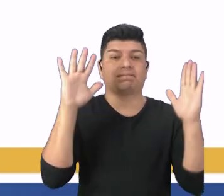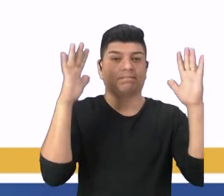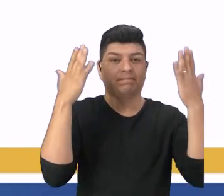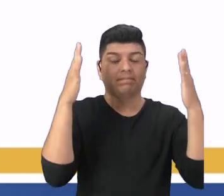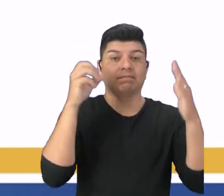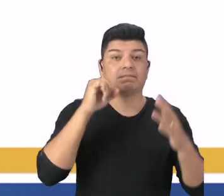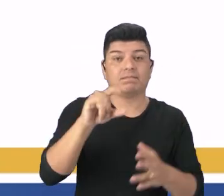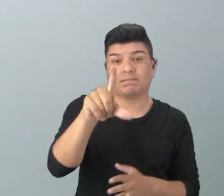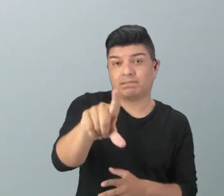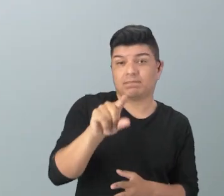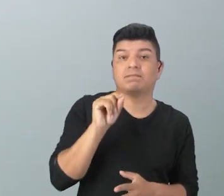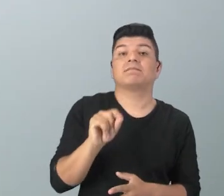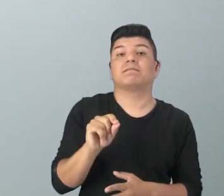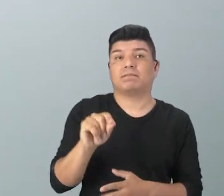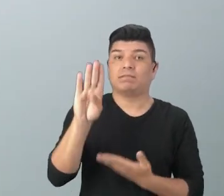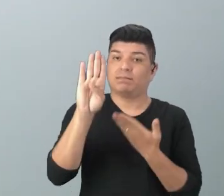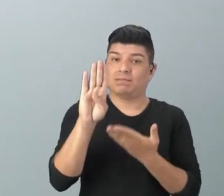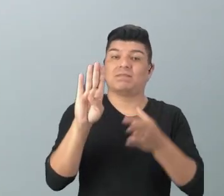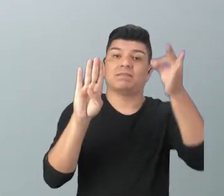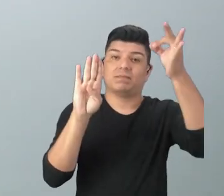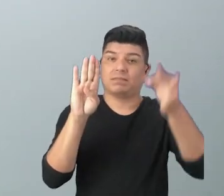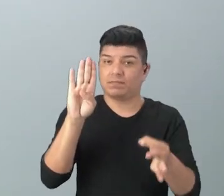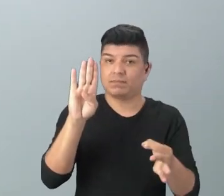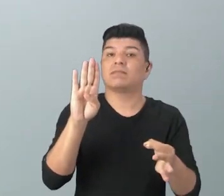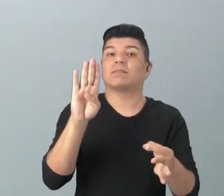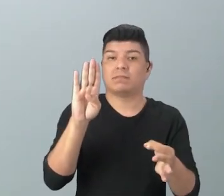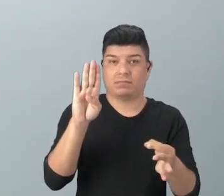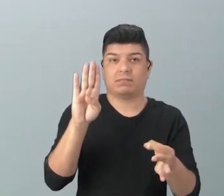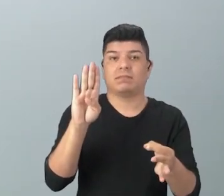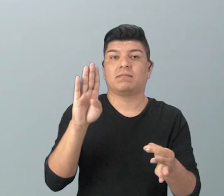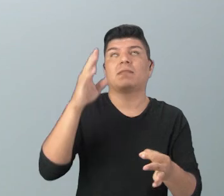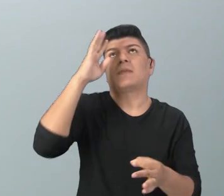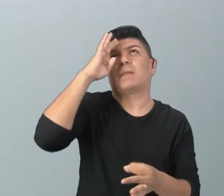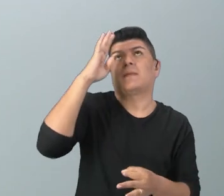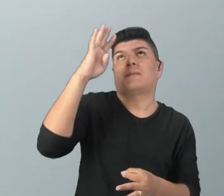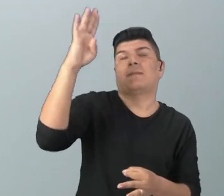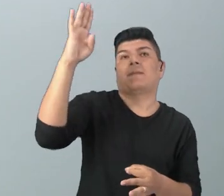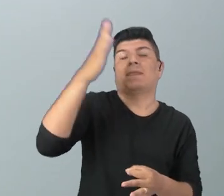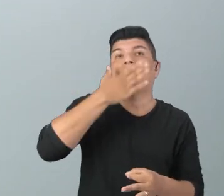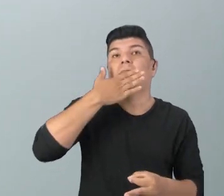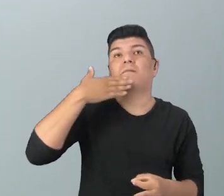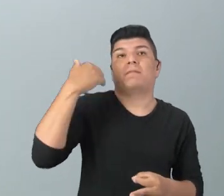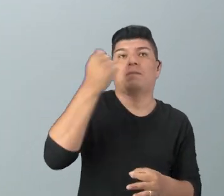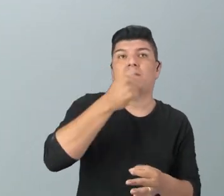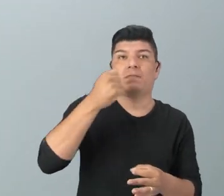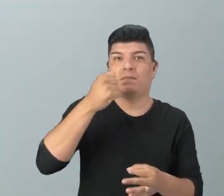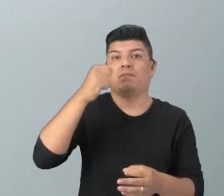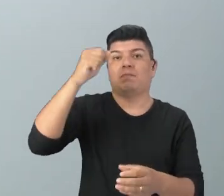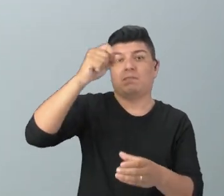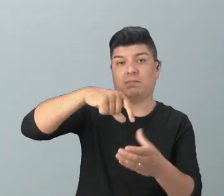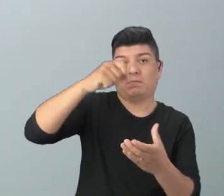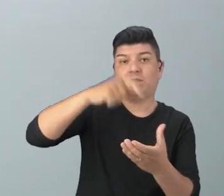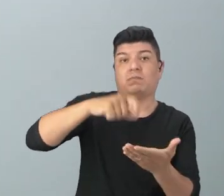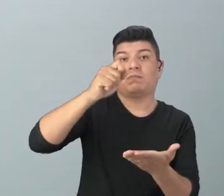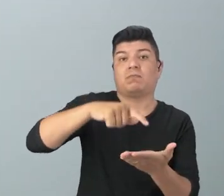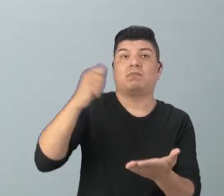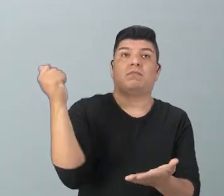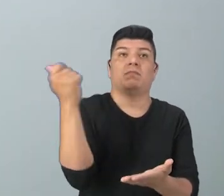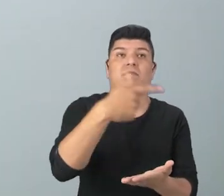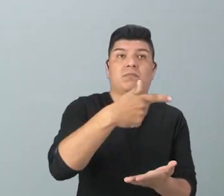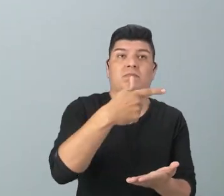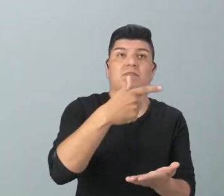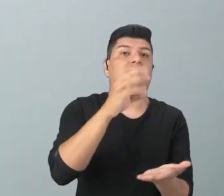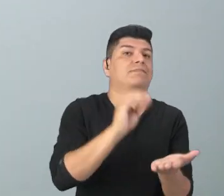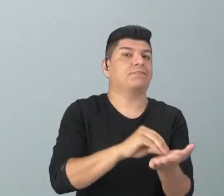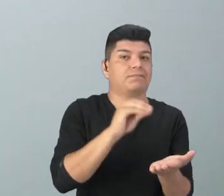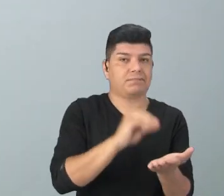Se você marcou essa questão, está certo. Então, você imagina, melhor sobrar do que faltar. Então, inclusive, isso acontece